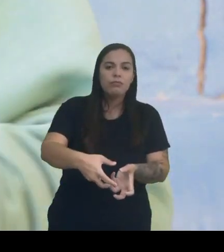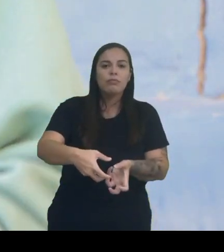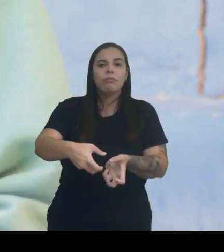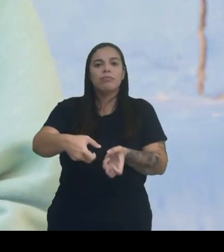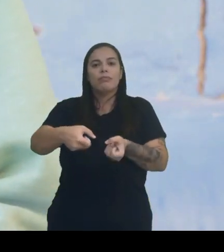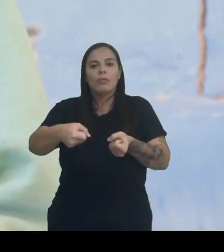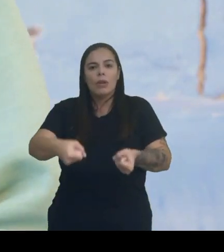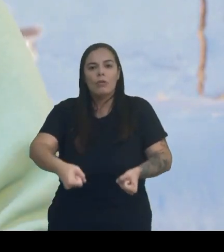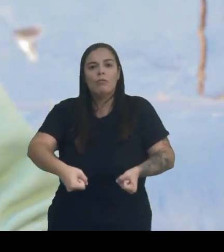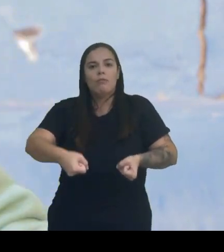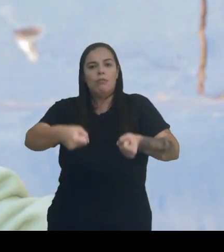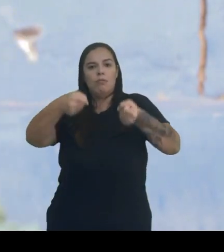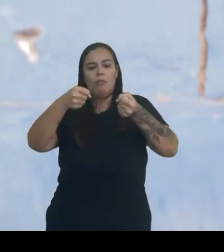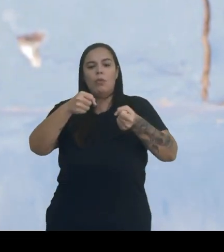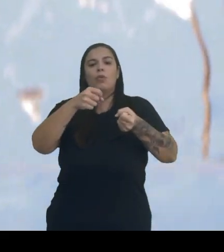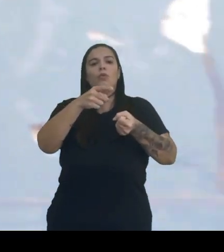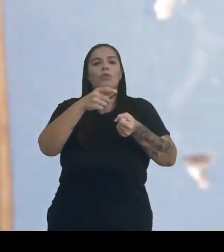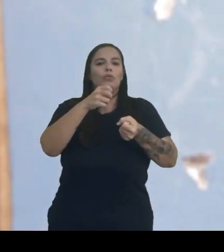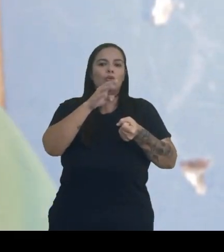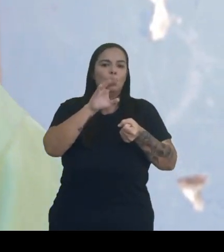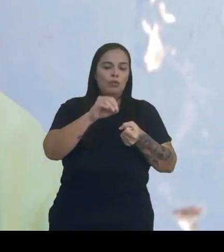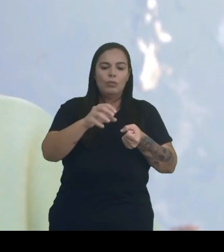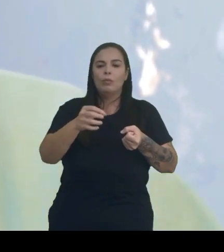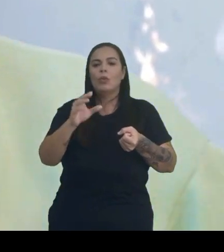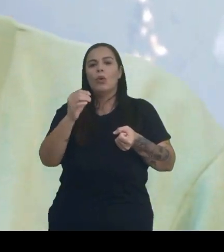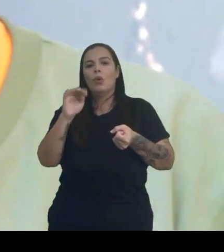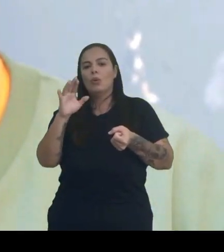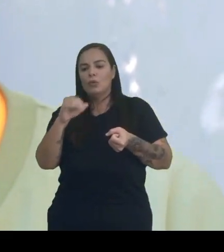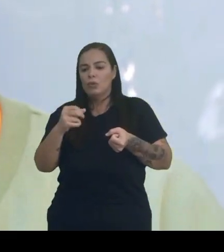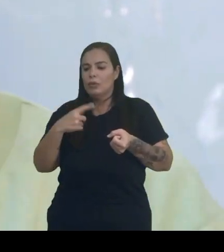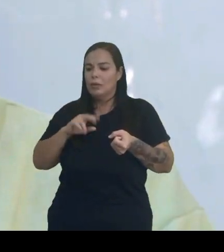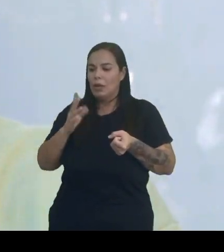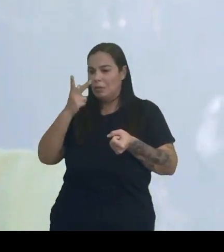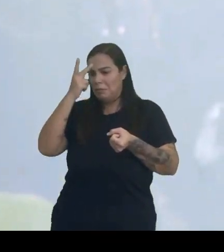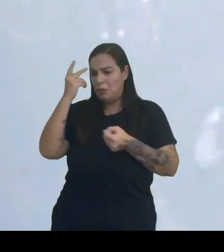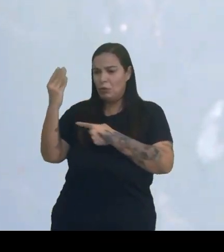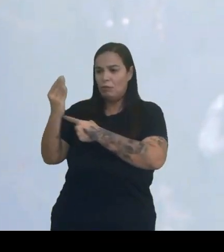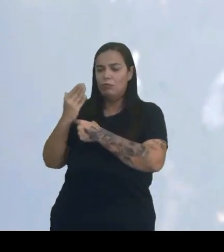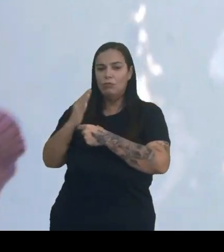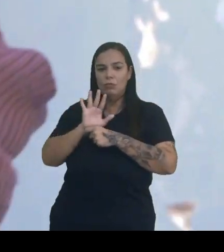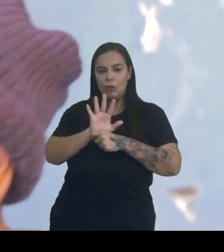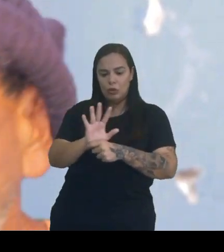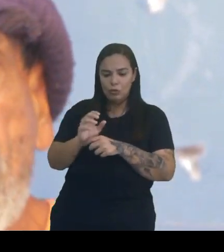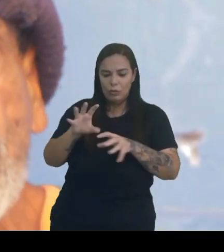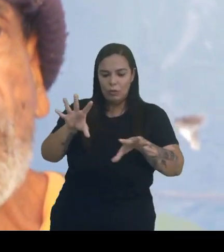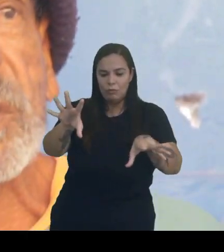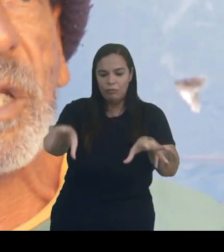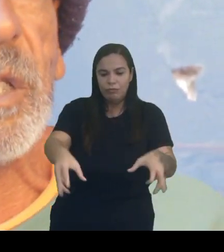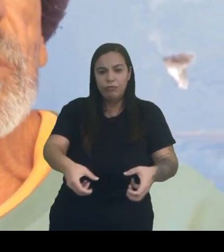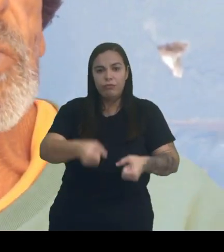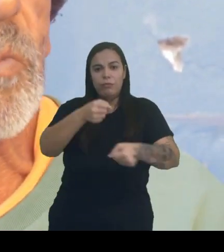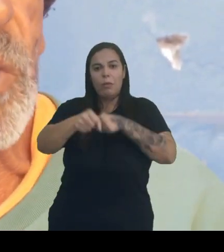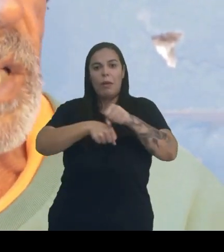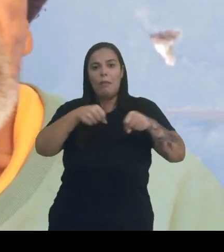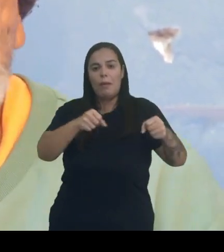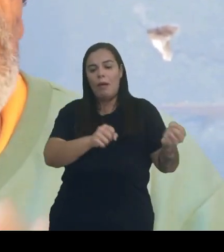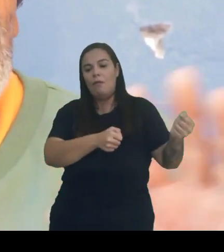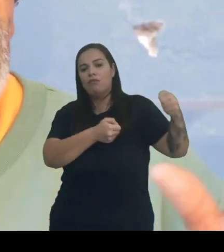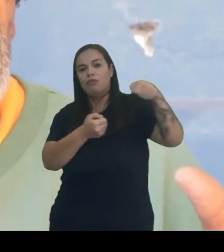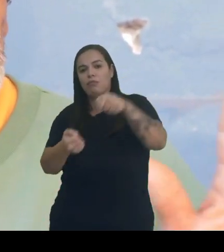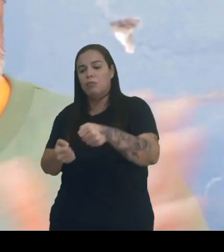junta com a cortiça. Aí você junta de lá, junto de cá, a gente vai juntando, amarra e leva. Aí enche 2 canoas, 3, 1,